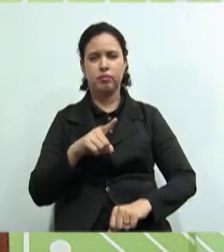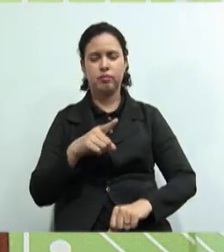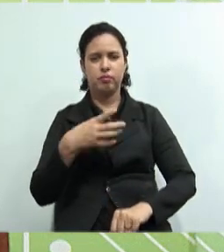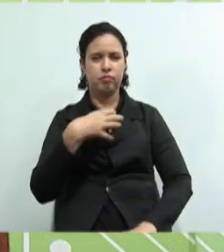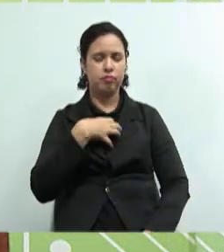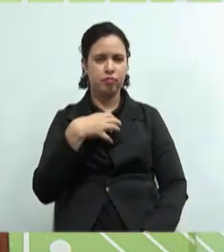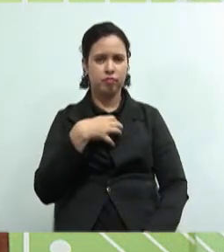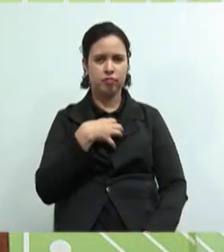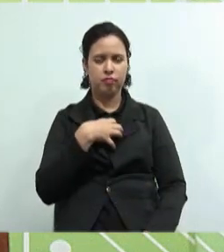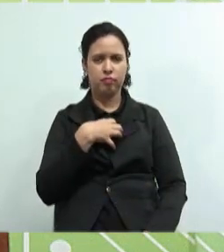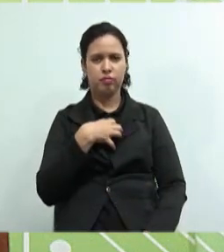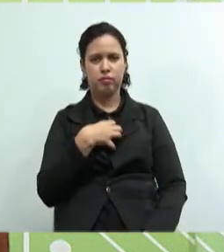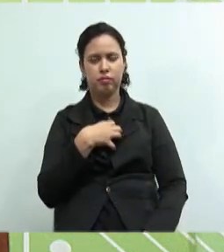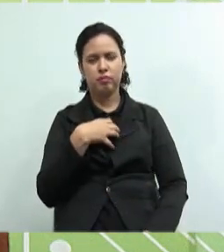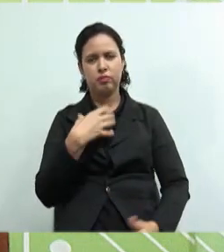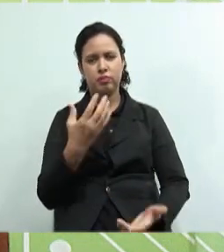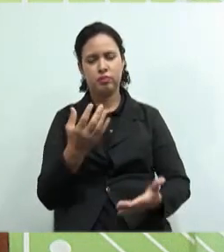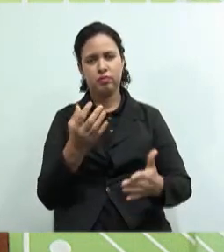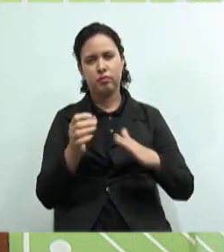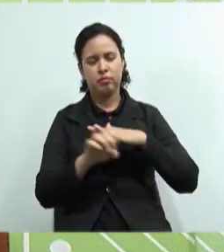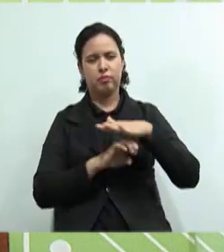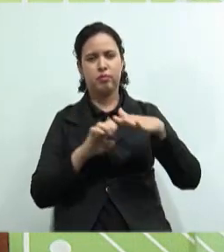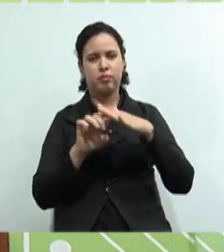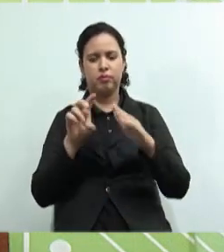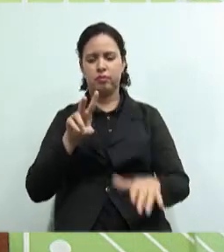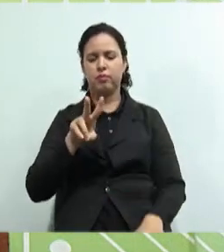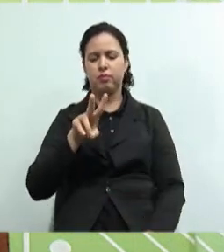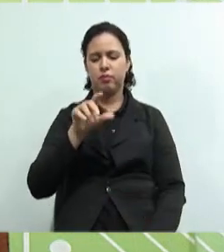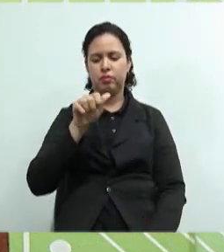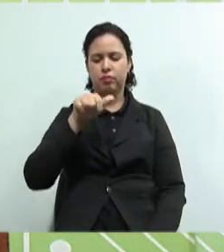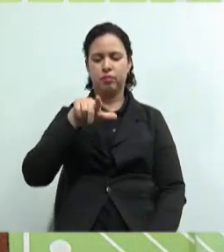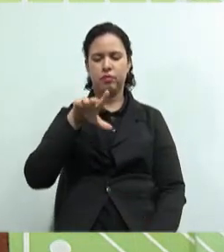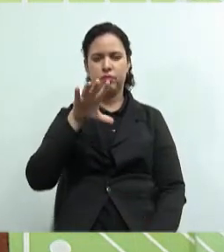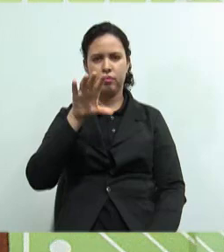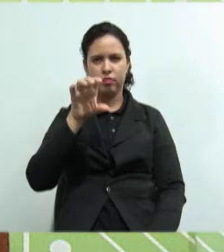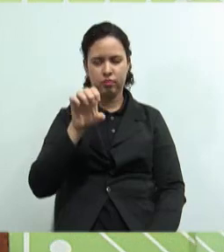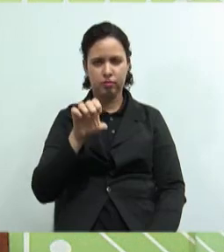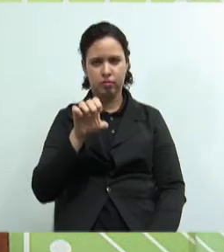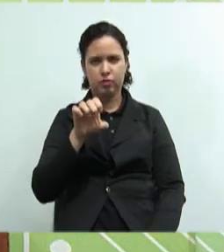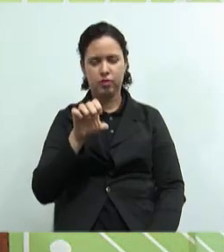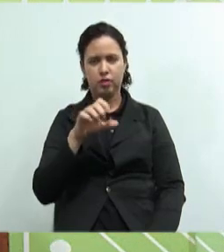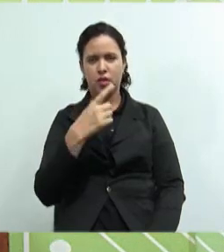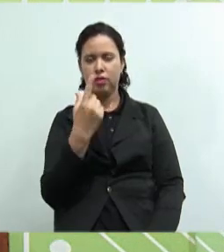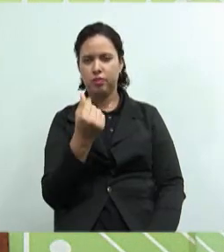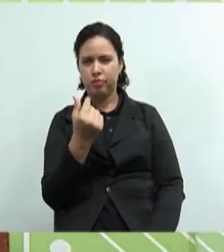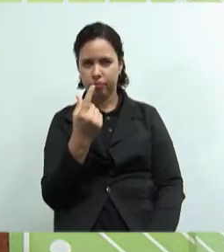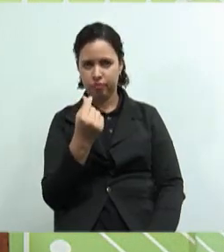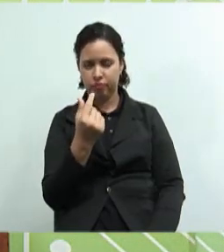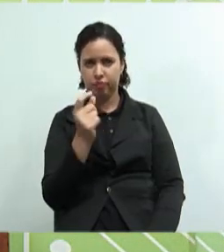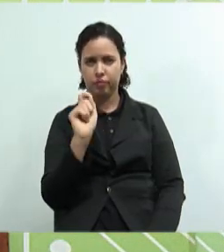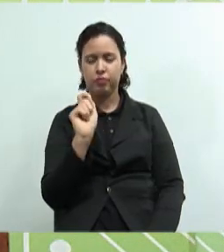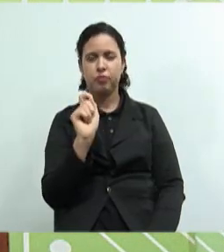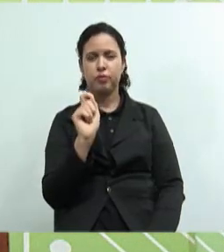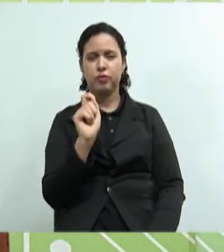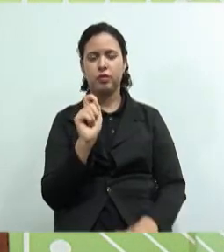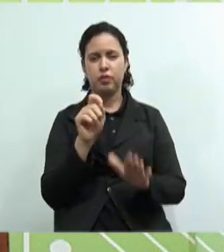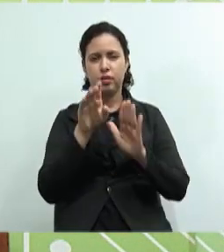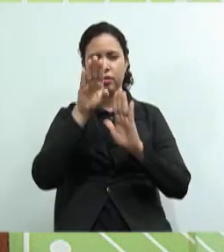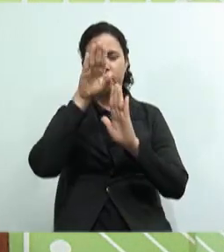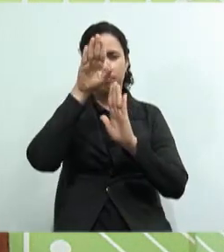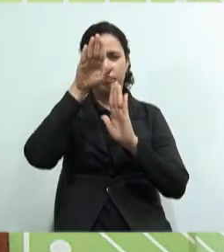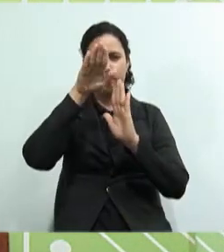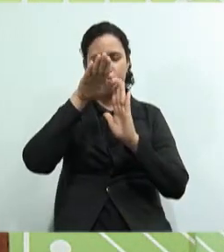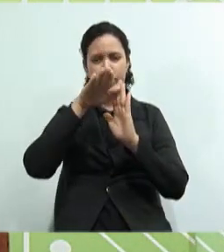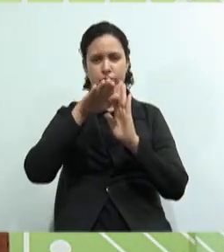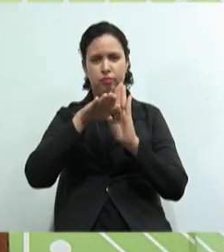Por exemplo, as ações da Vale na Bolsa de Valores. Quando eu falo ações na Bolsa de Valores, eu digo ações nas Bolsas de Valores